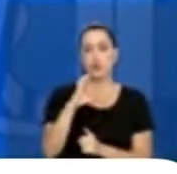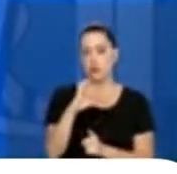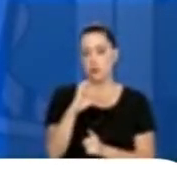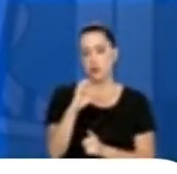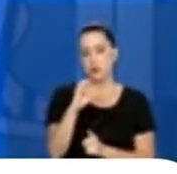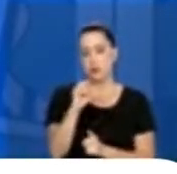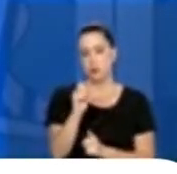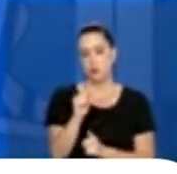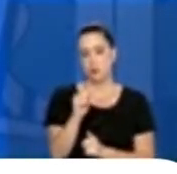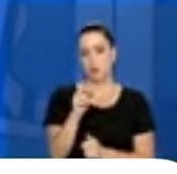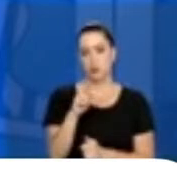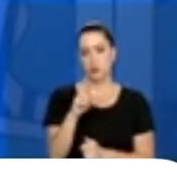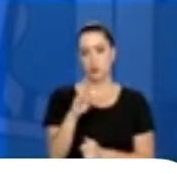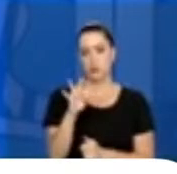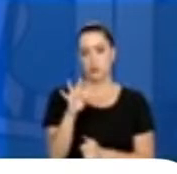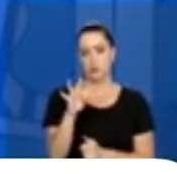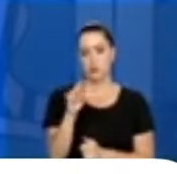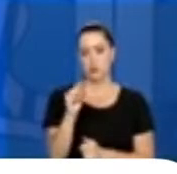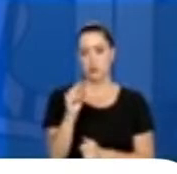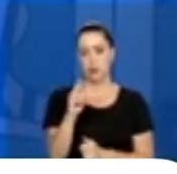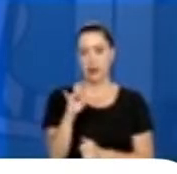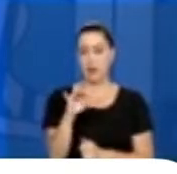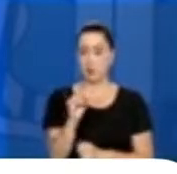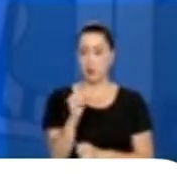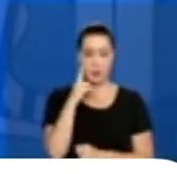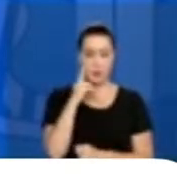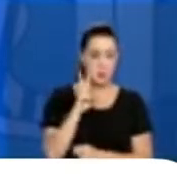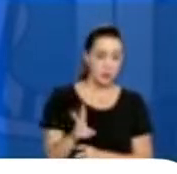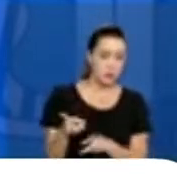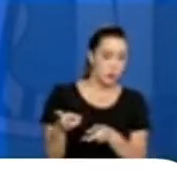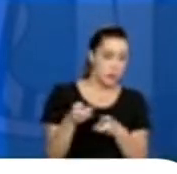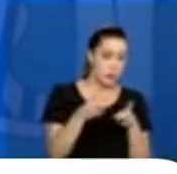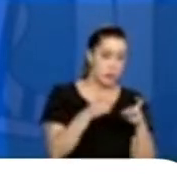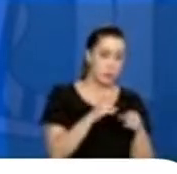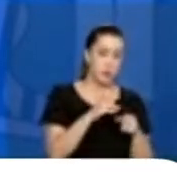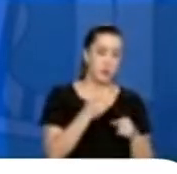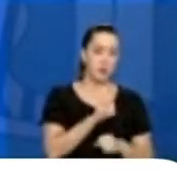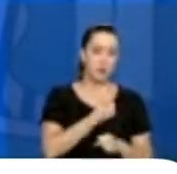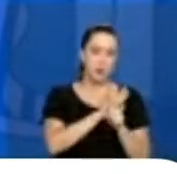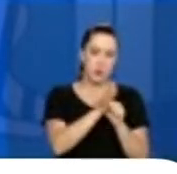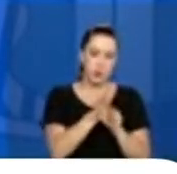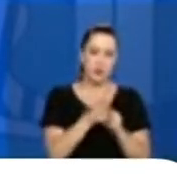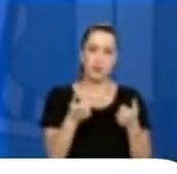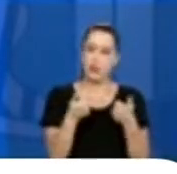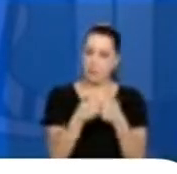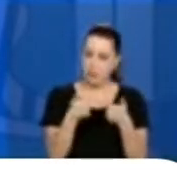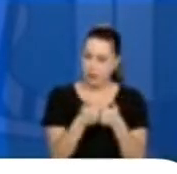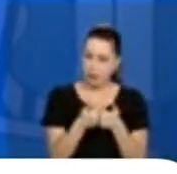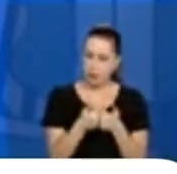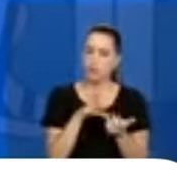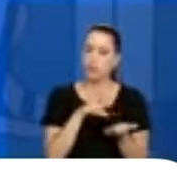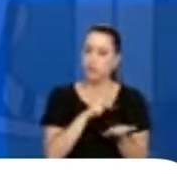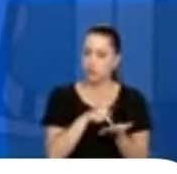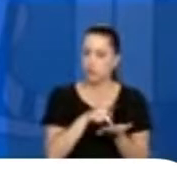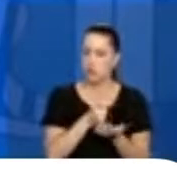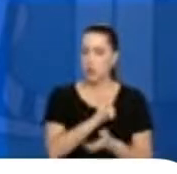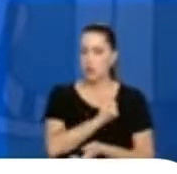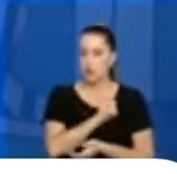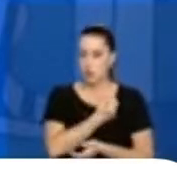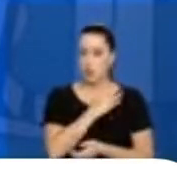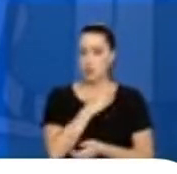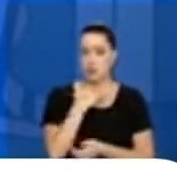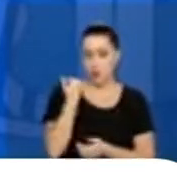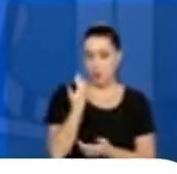transparência, e nós observamos que os dados do Covid estão muito próximos, os dados registrados no